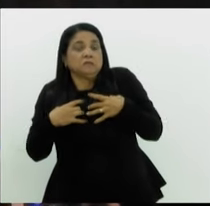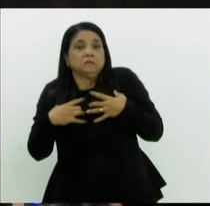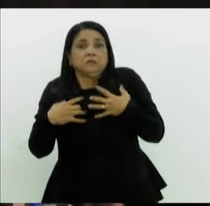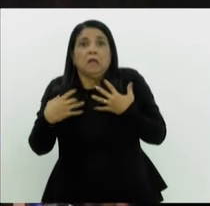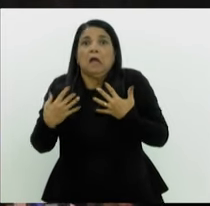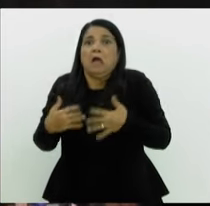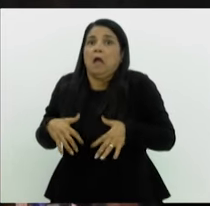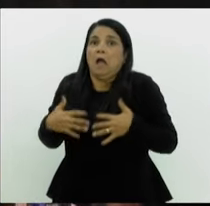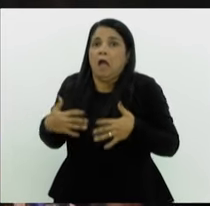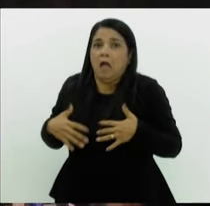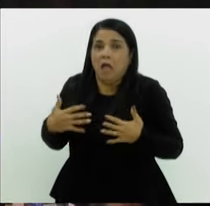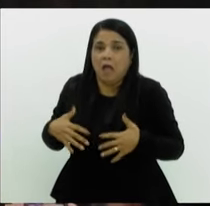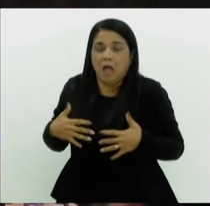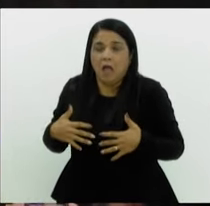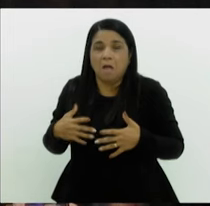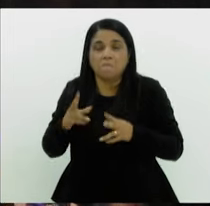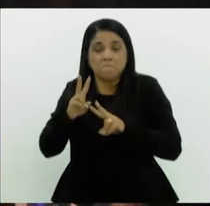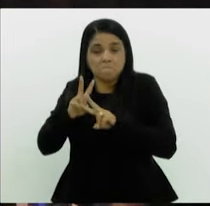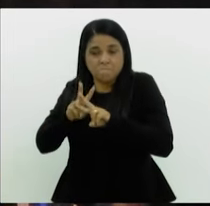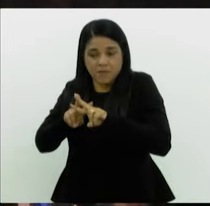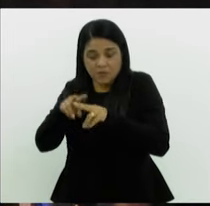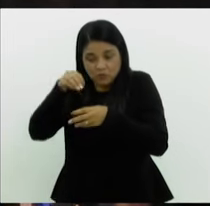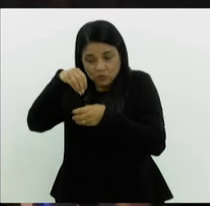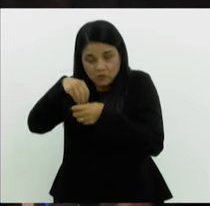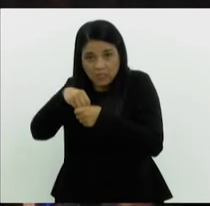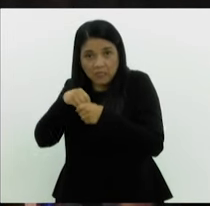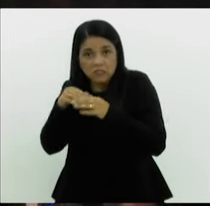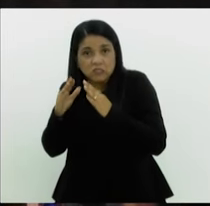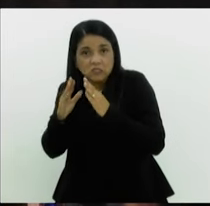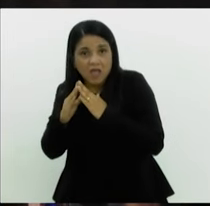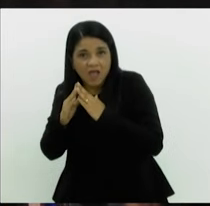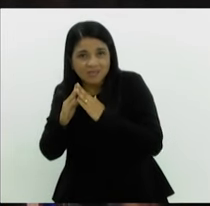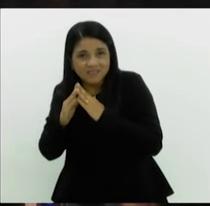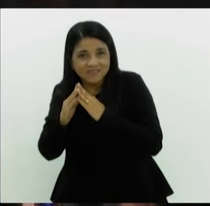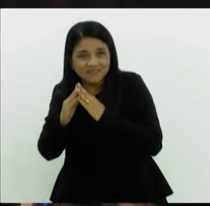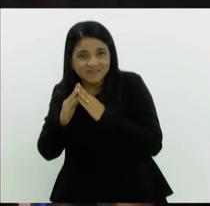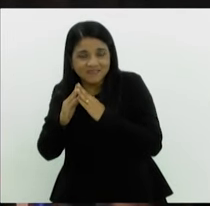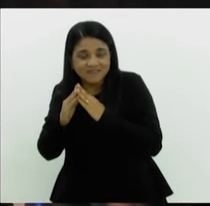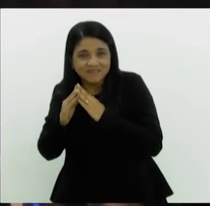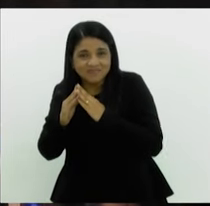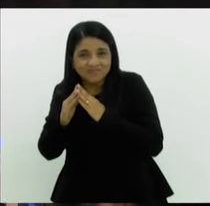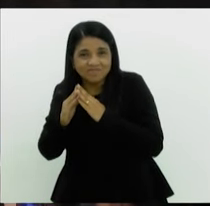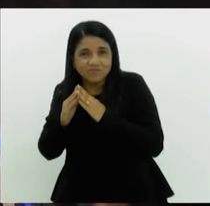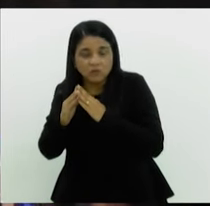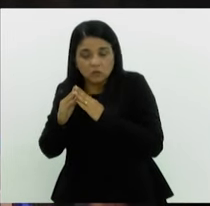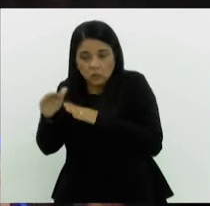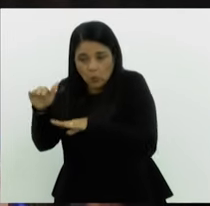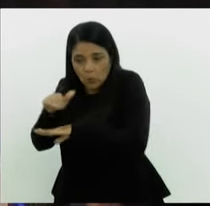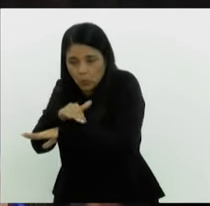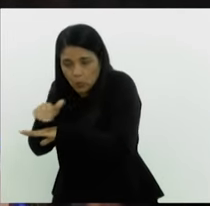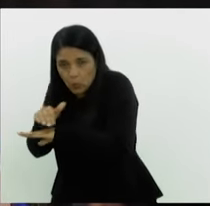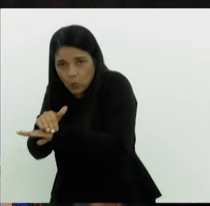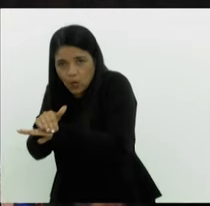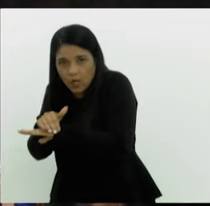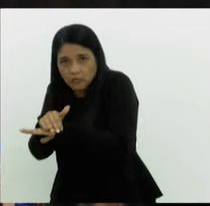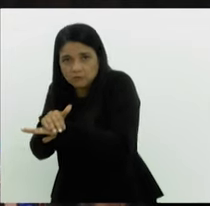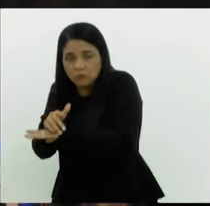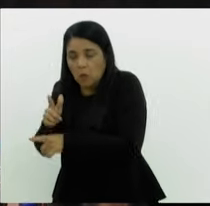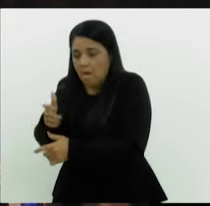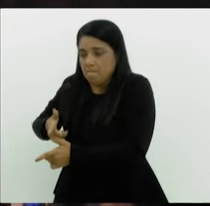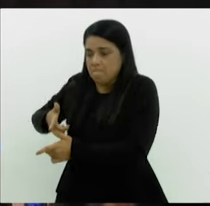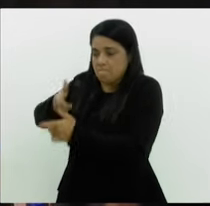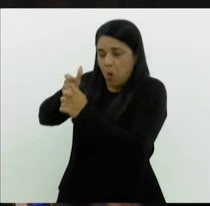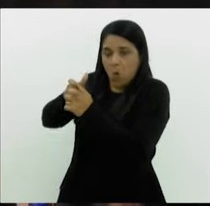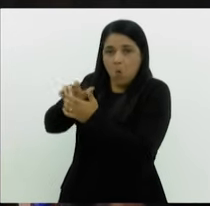aterrorizados, presos dentro dos seus lares e, quando saem nas ruas, são caçados,